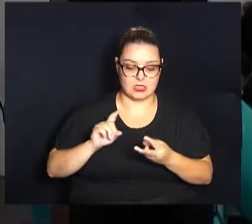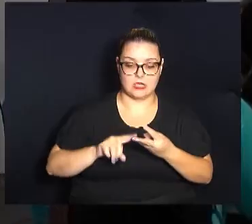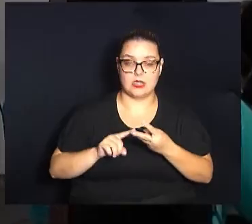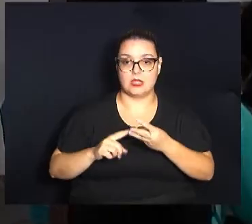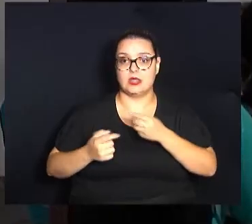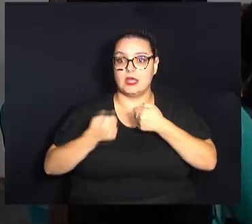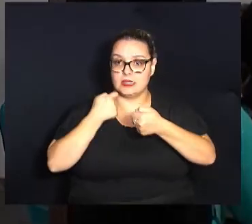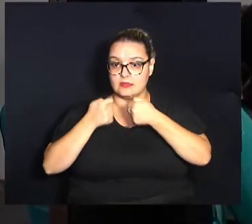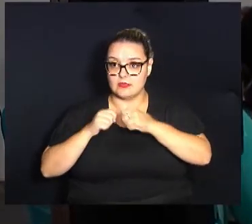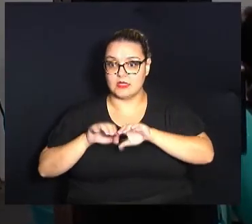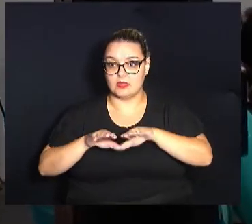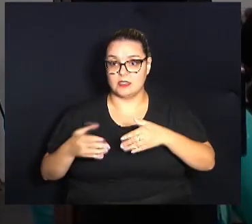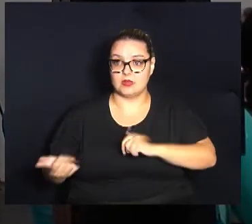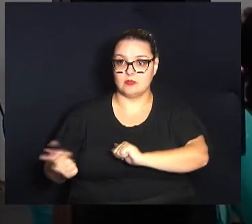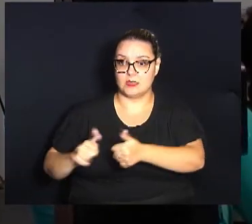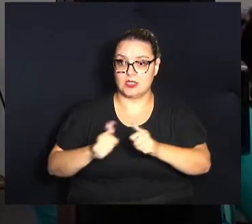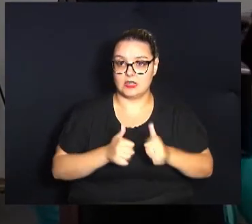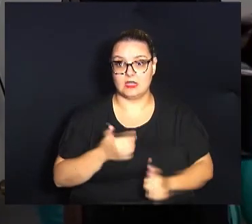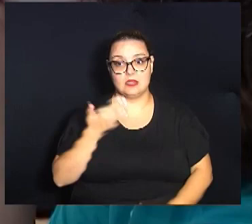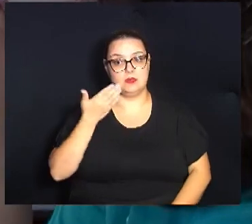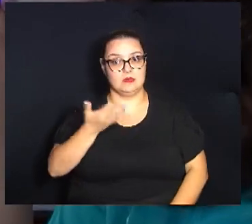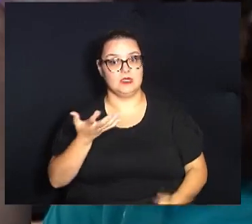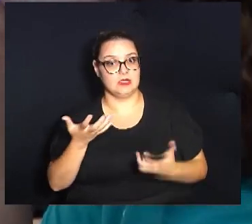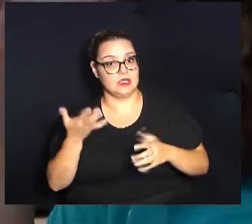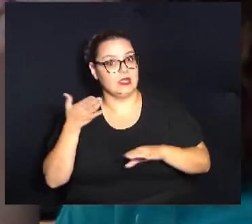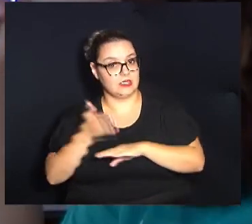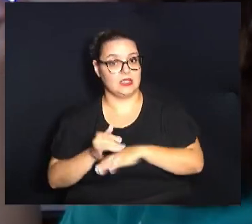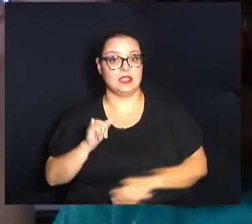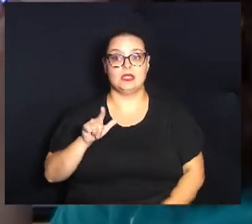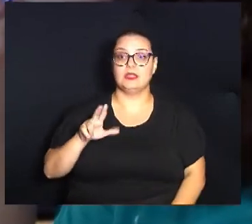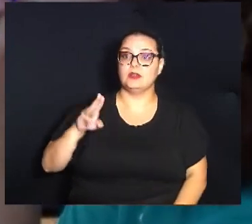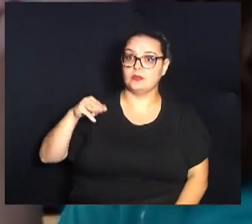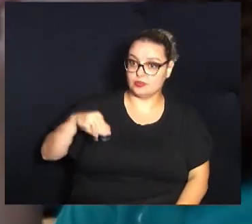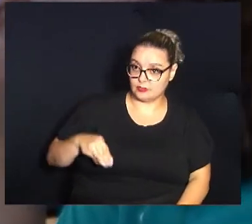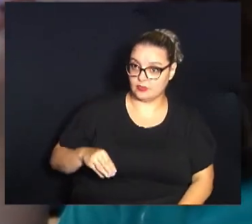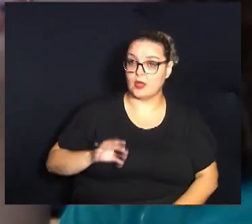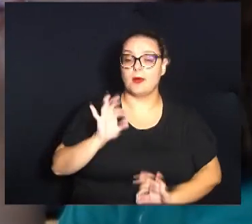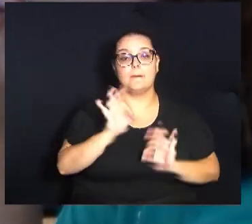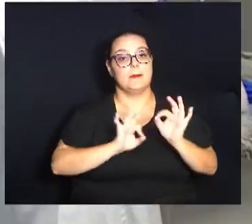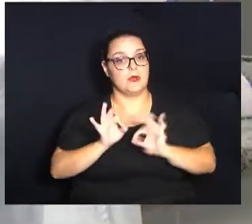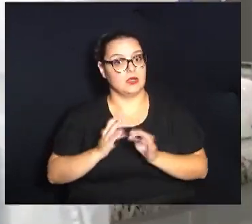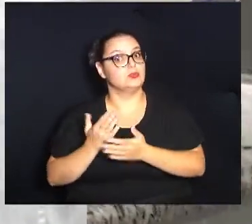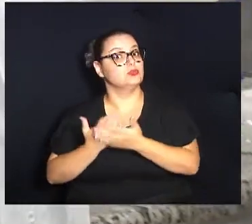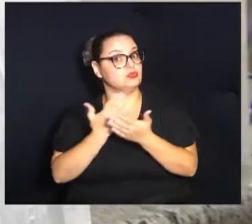avaliadora. E para você que quer entrar na ILUM, prepare-se